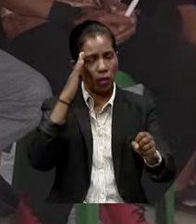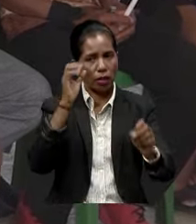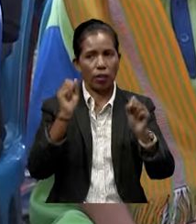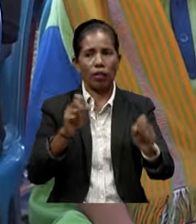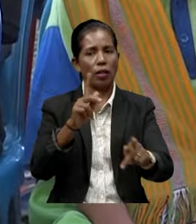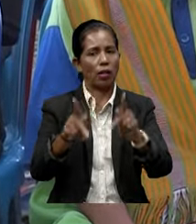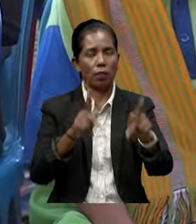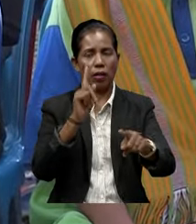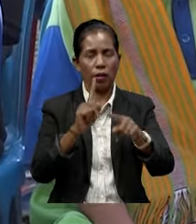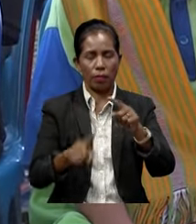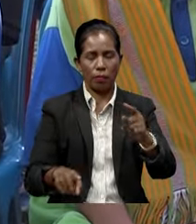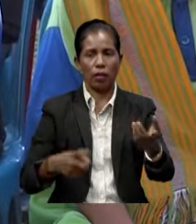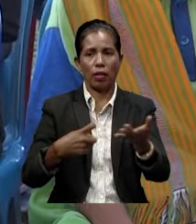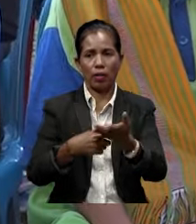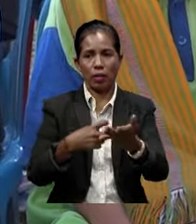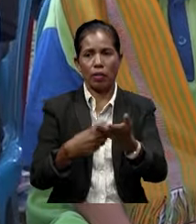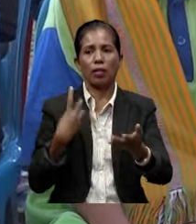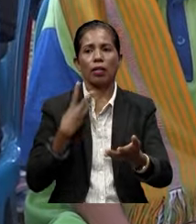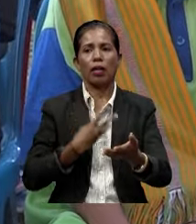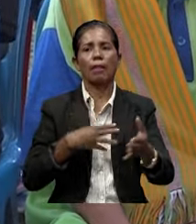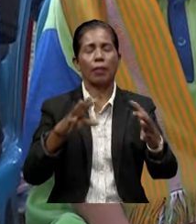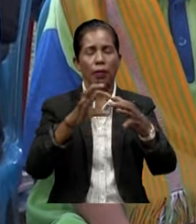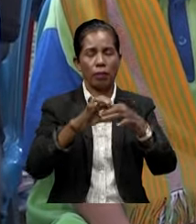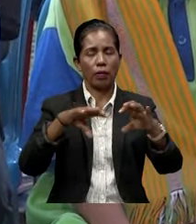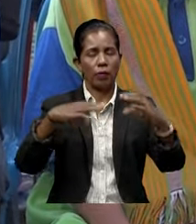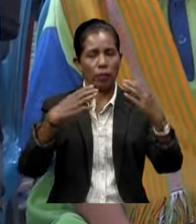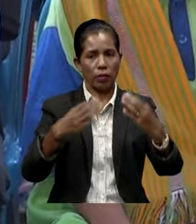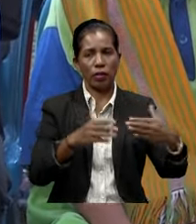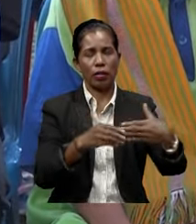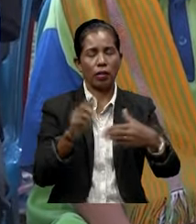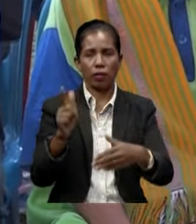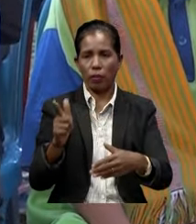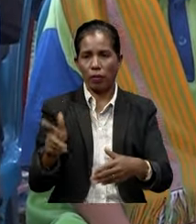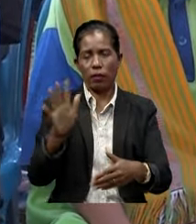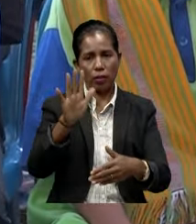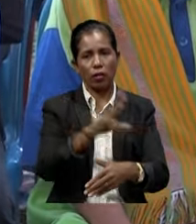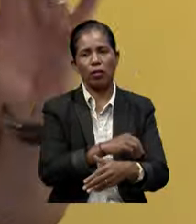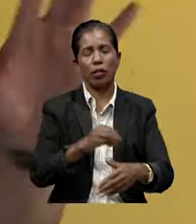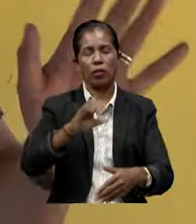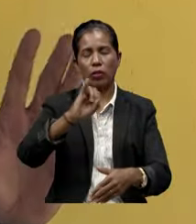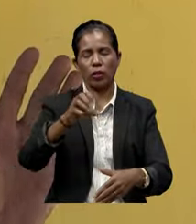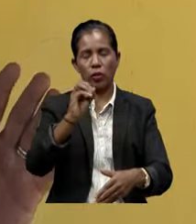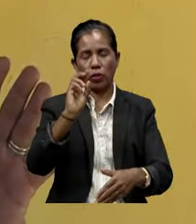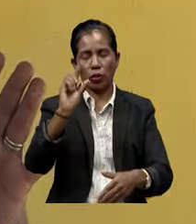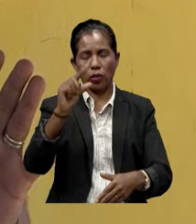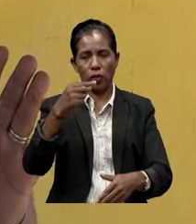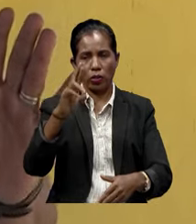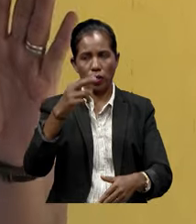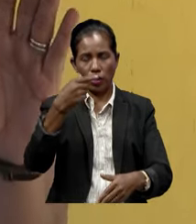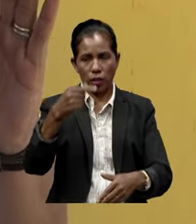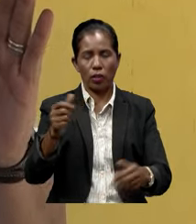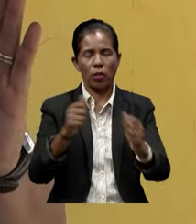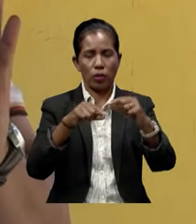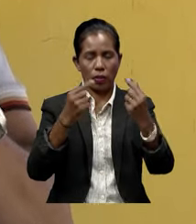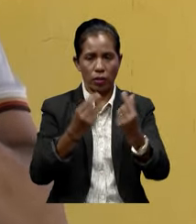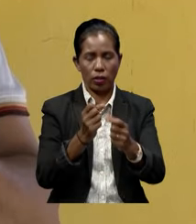mala bele manobra no inventa. Membro comitê orientador Ruanulu Resin 5, Jorge Manuel de Araújo Serrano, onde